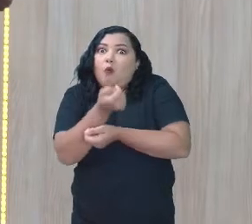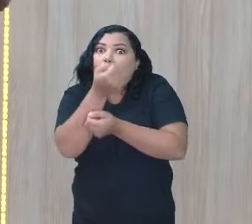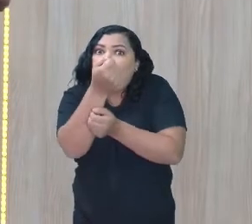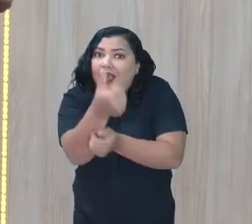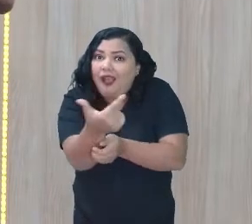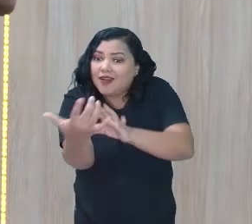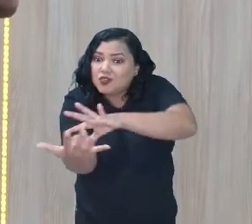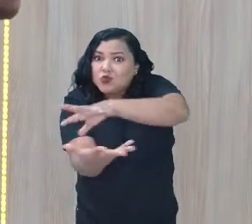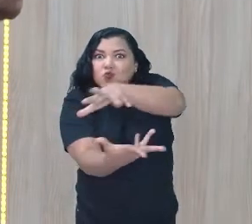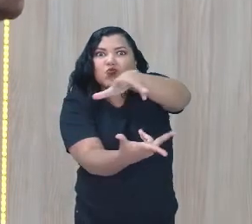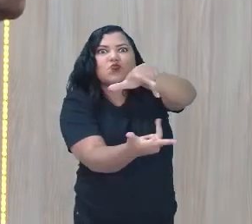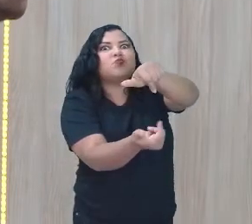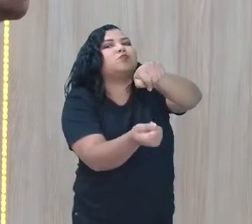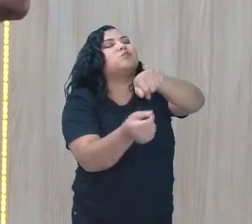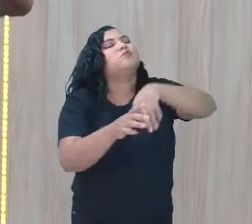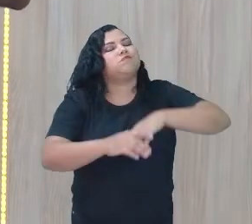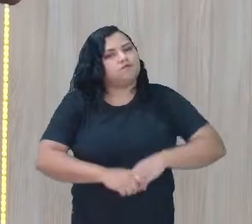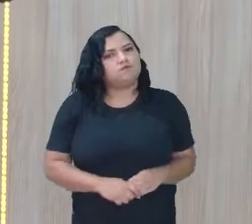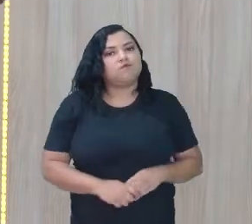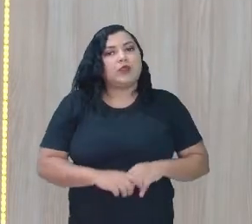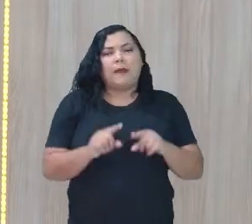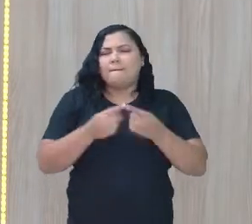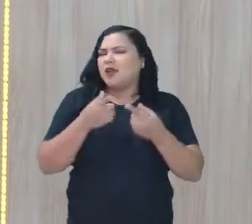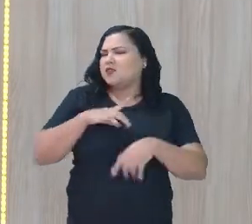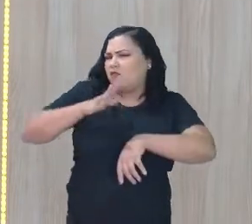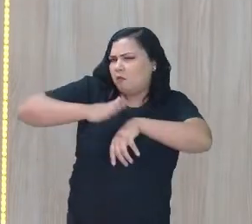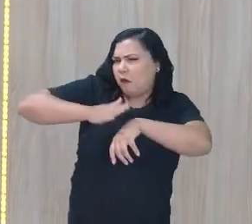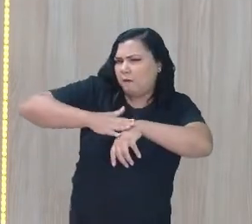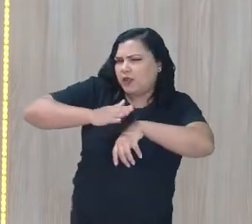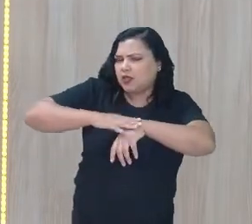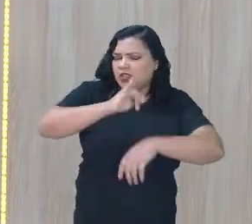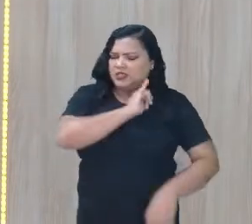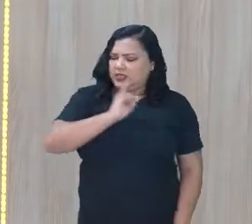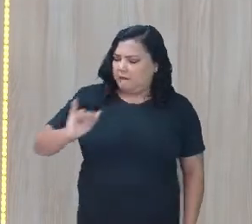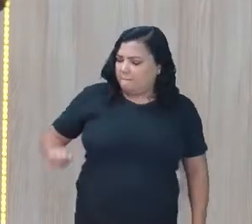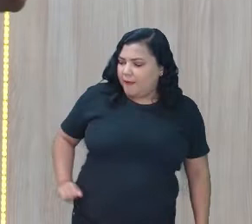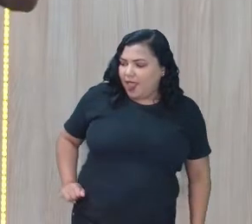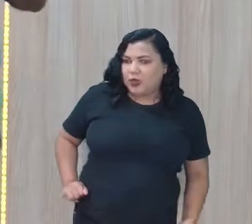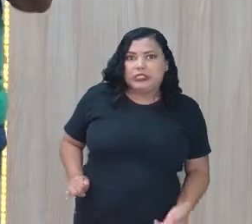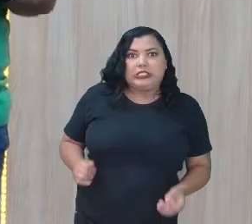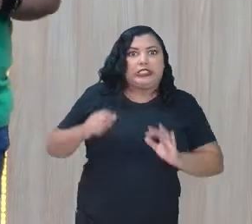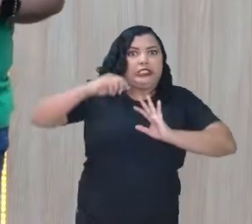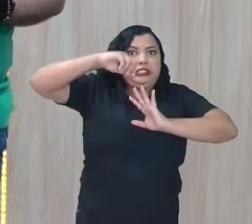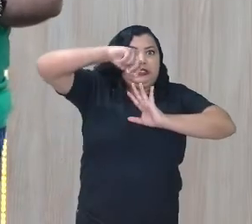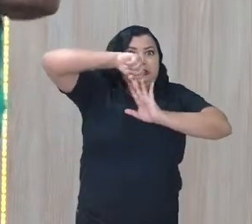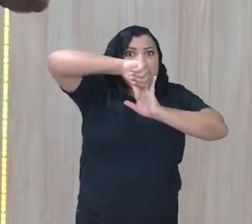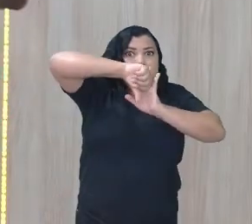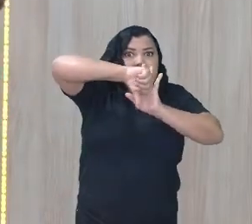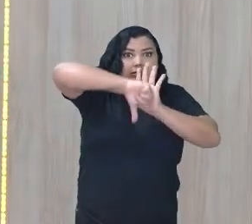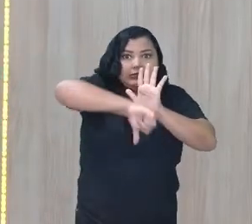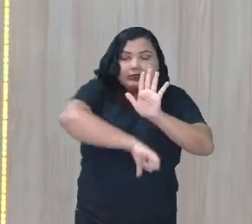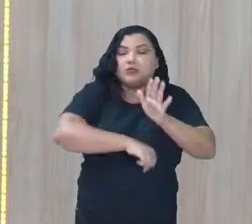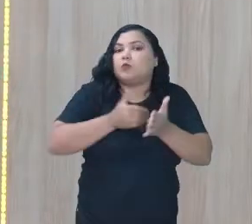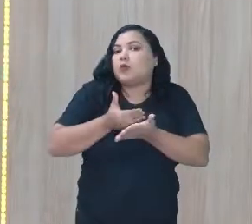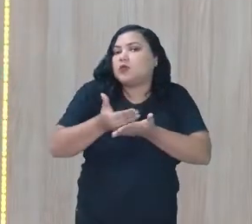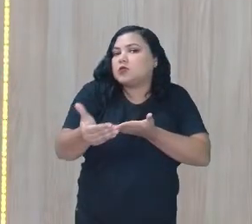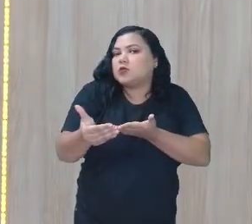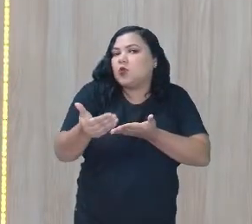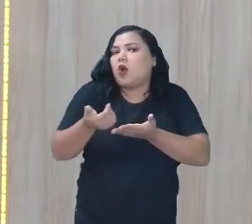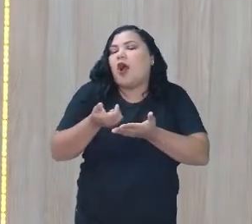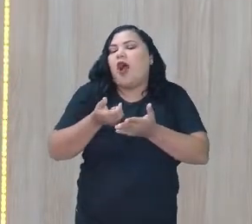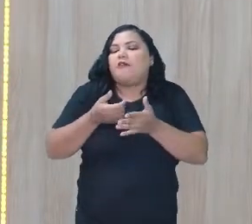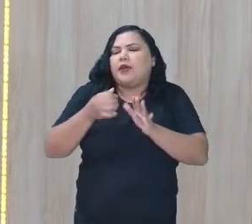que se conhecia na época. Só que chegou um momento que esse império ele entrou em colapso, né? Ele entrou em crise e ele